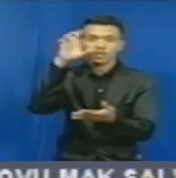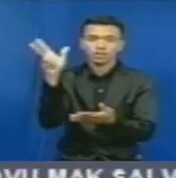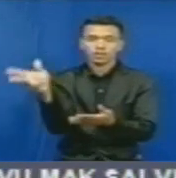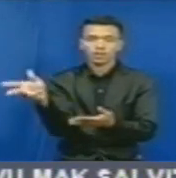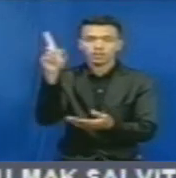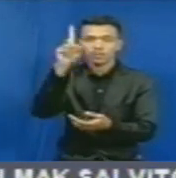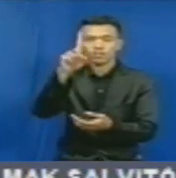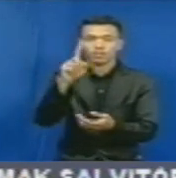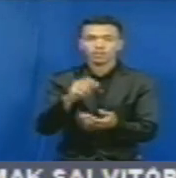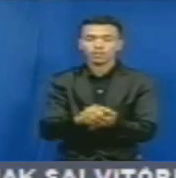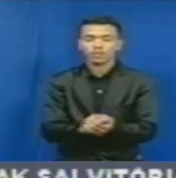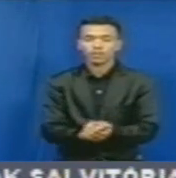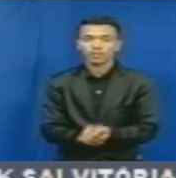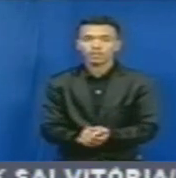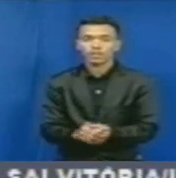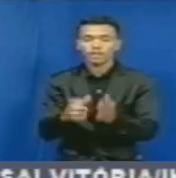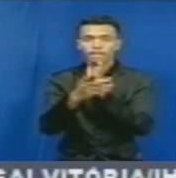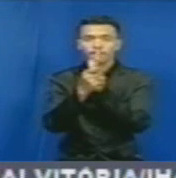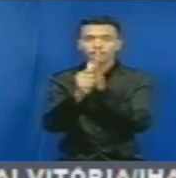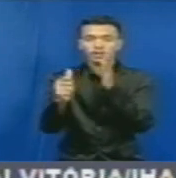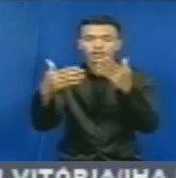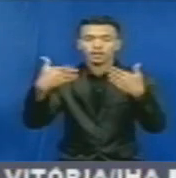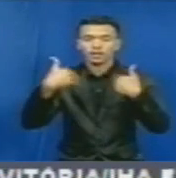6.431 sacas. A mina iha